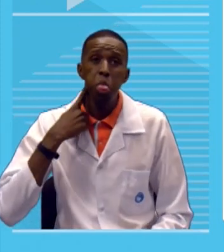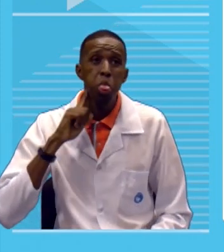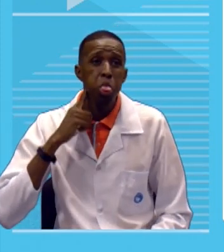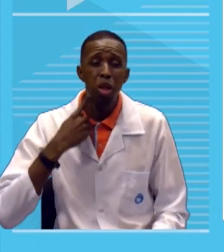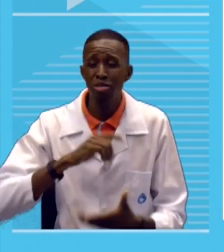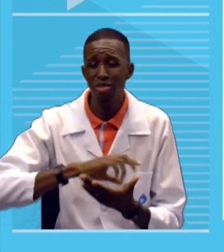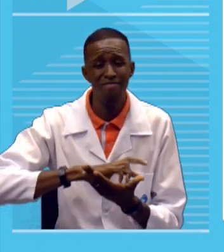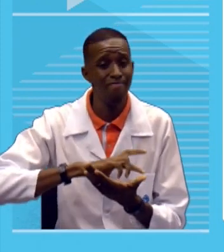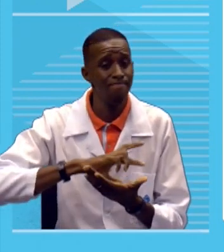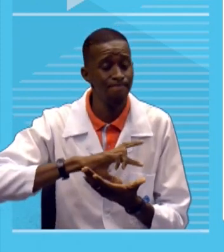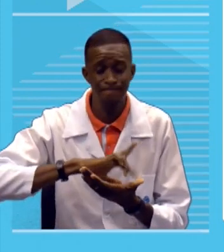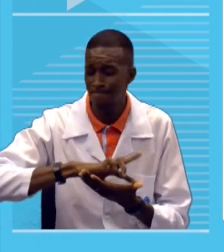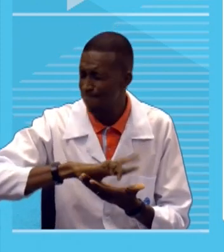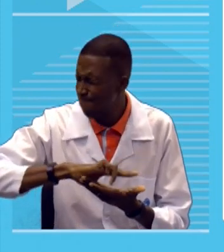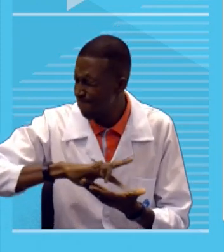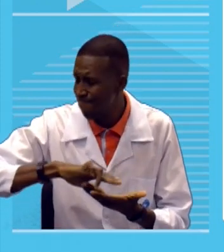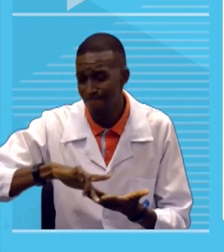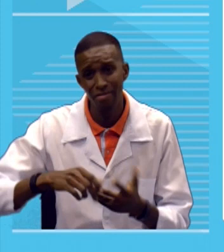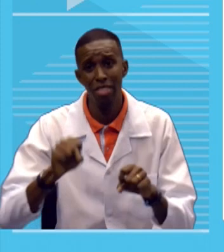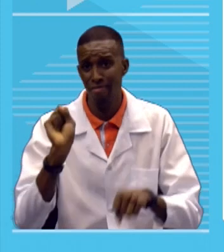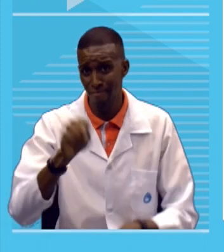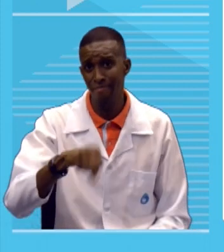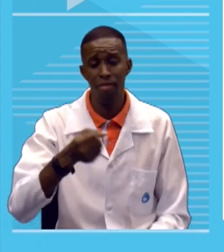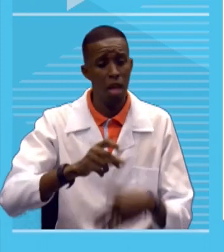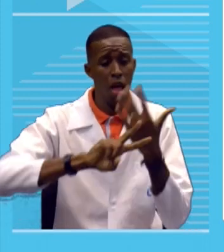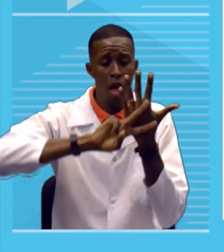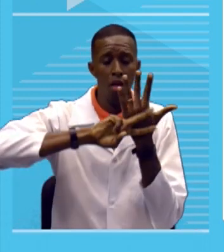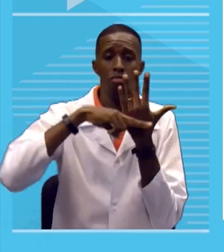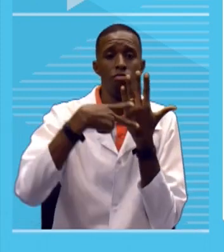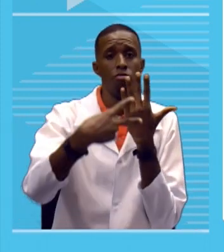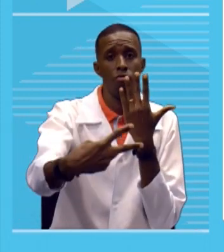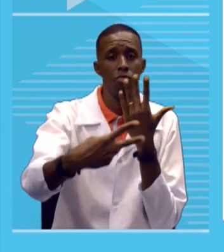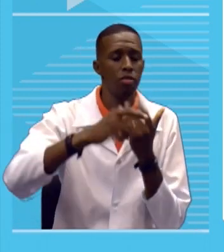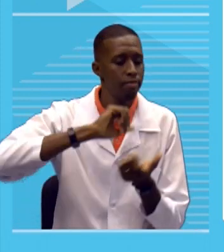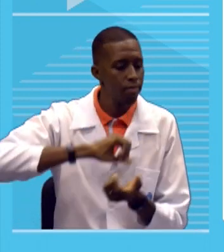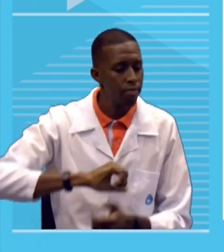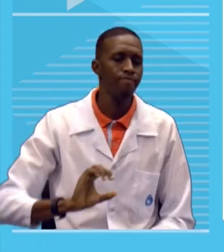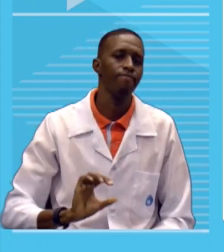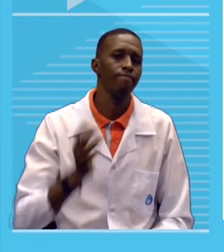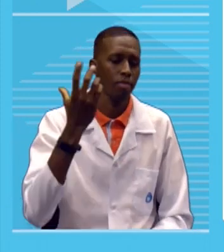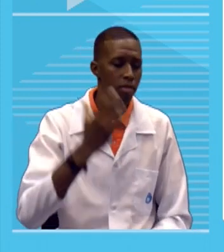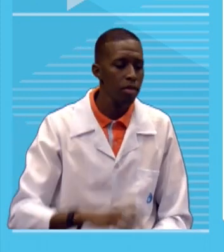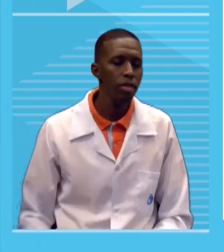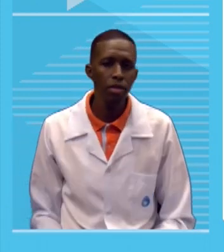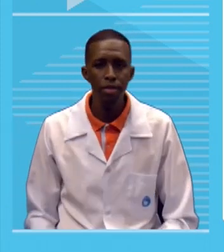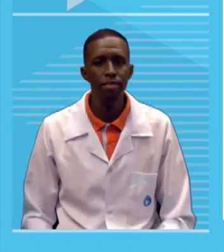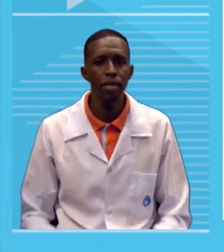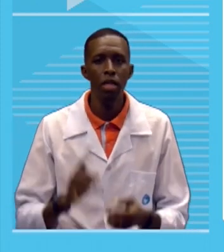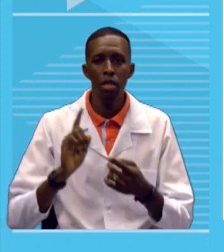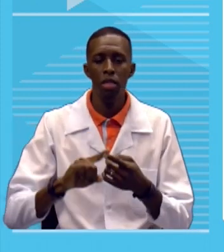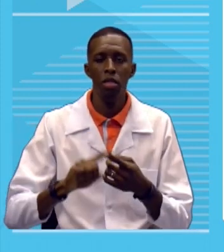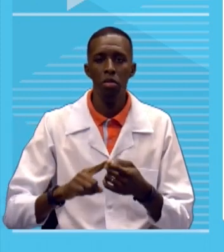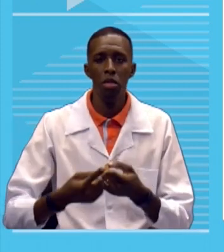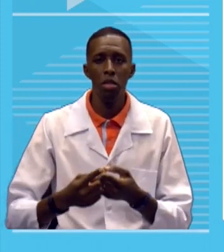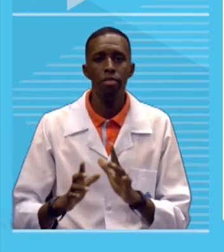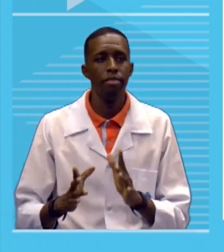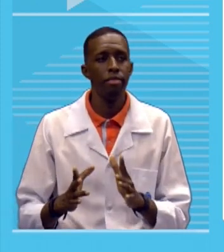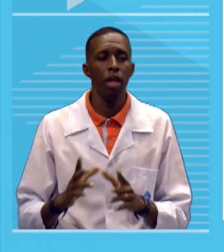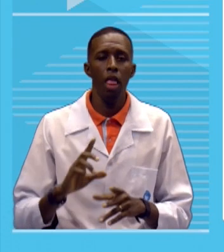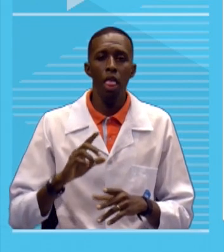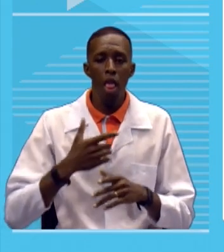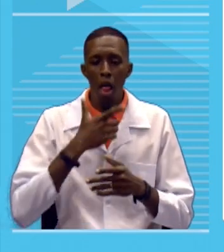poluição visual. Então, as consequências de uma urbanização que não foi planejada, como vocês podem perceber,